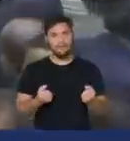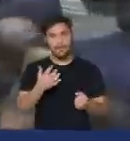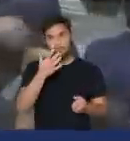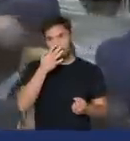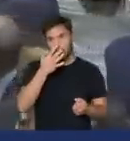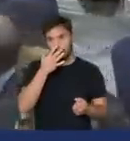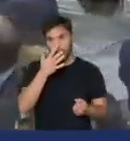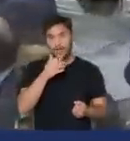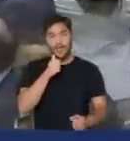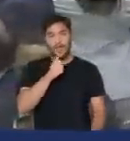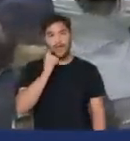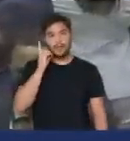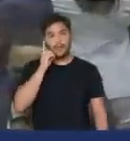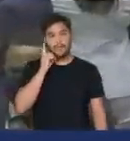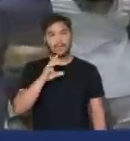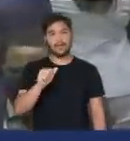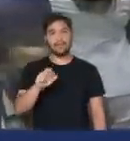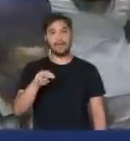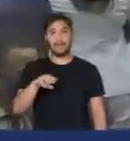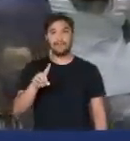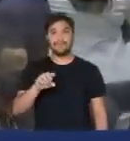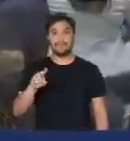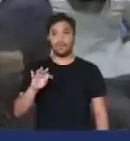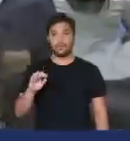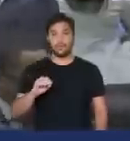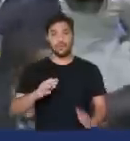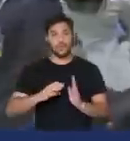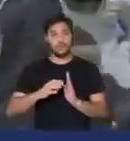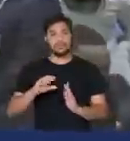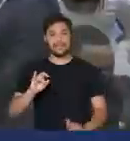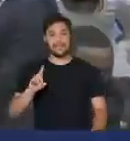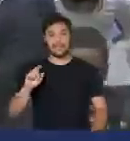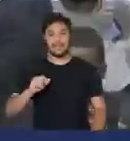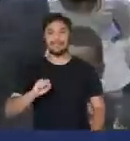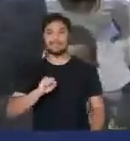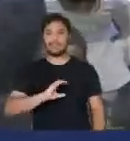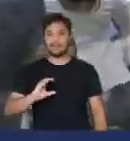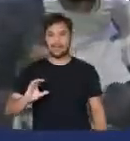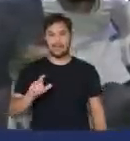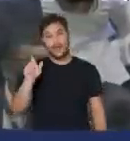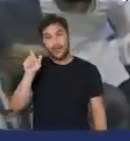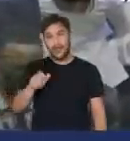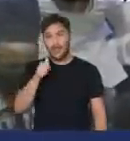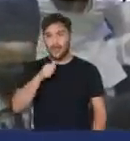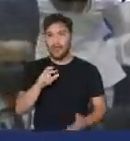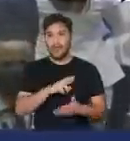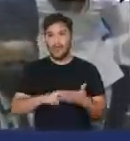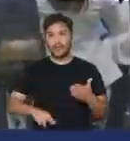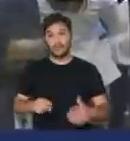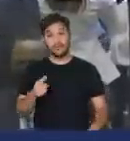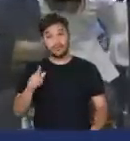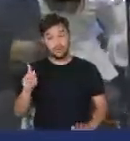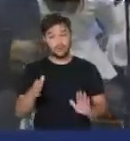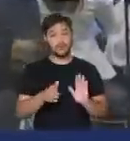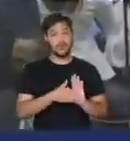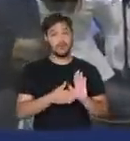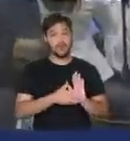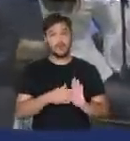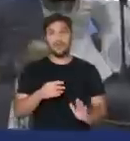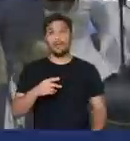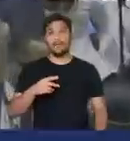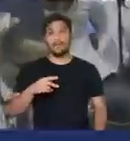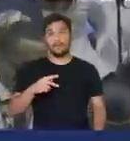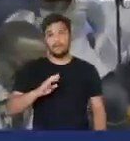Vamos ouvir a deputada Carmen Zanotto, do Cidadania de Santa Catarina, ela que foi a relatora de uma outra proposta de emenda